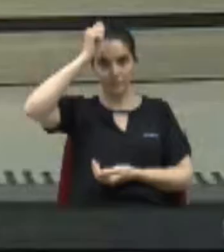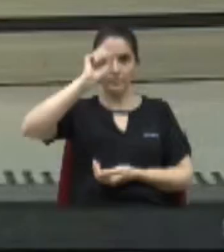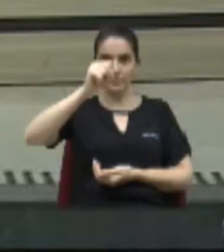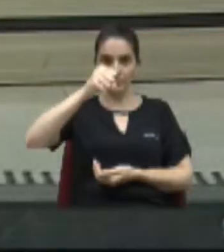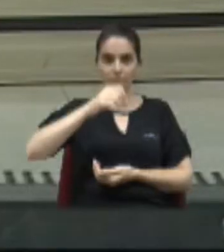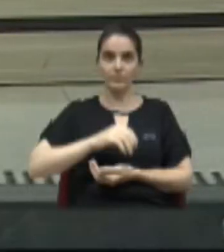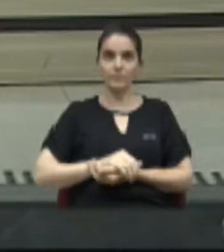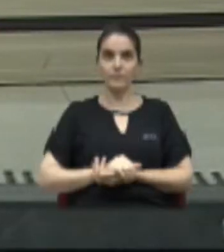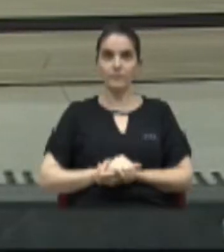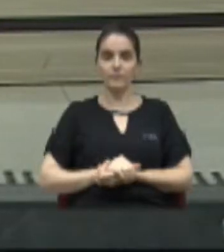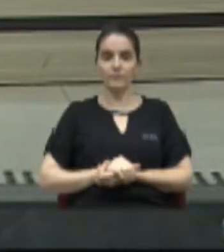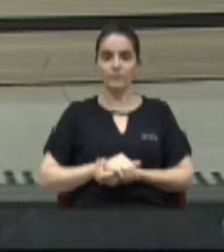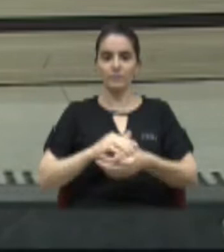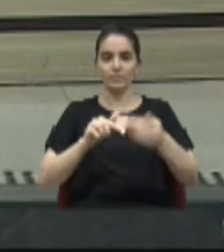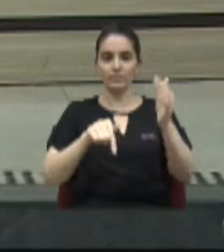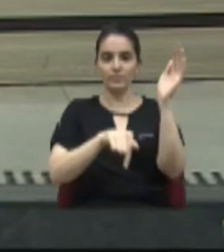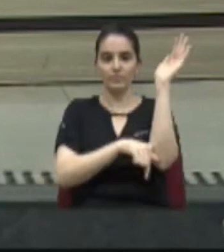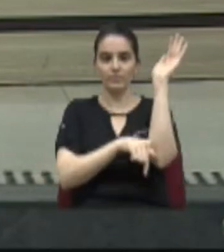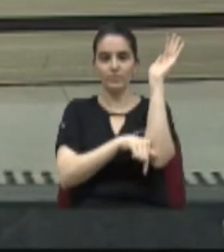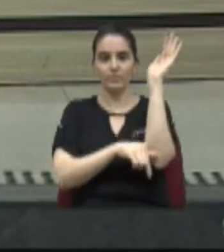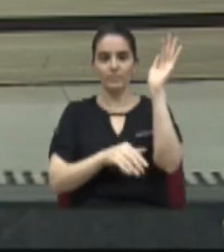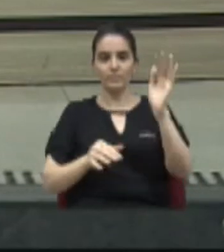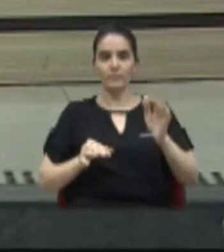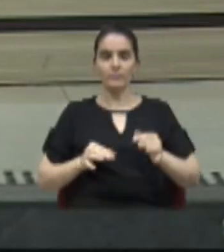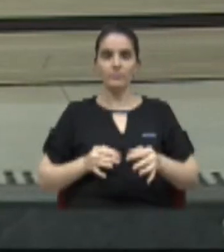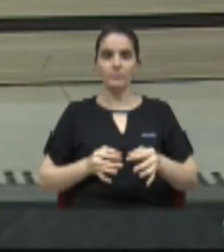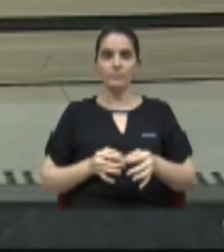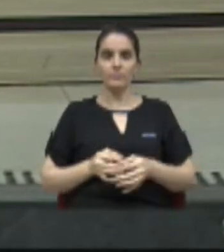presidente. Item 7 da pauta.